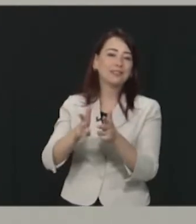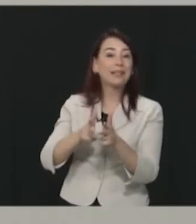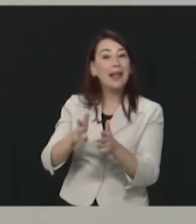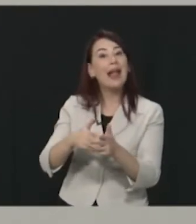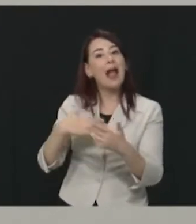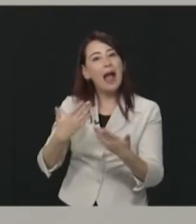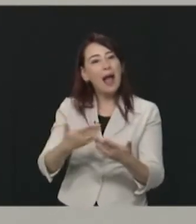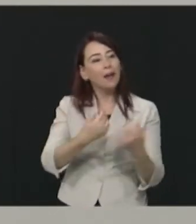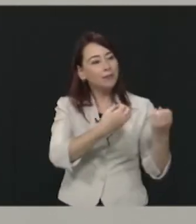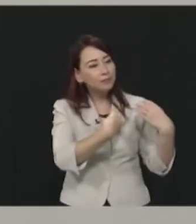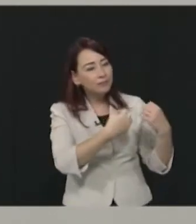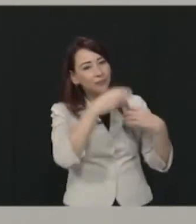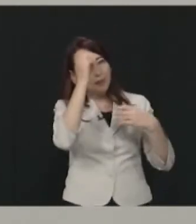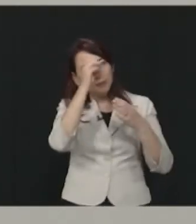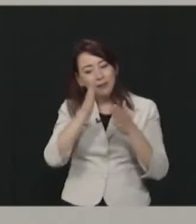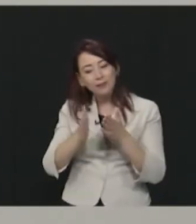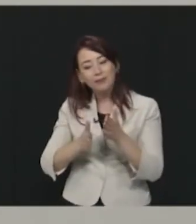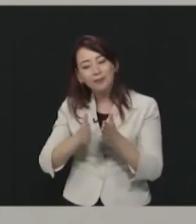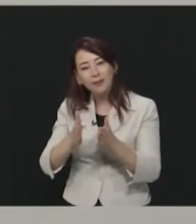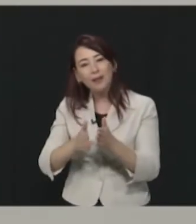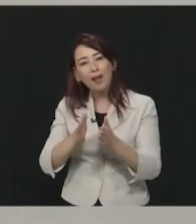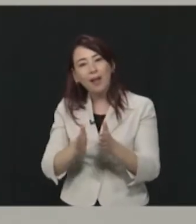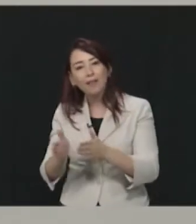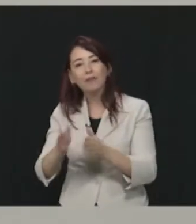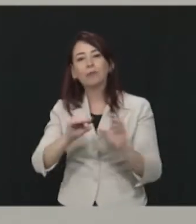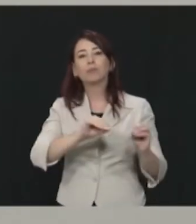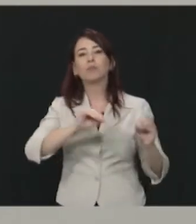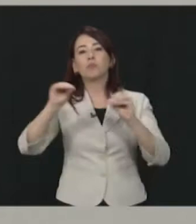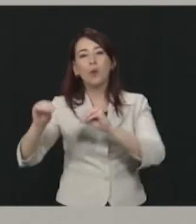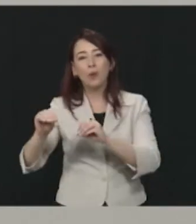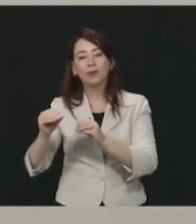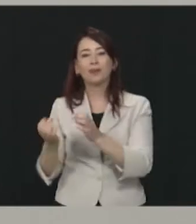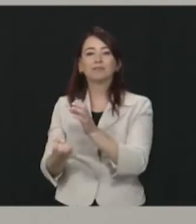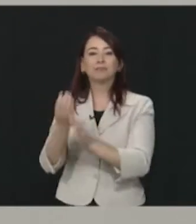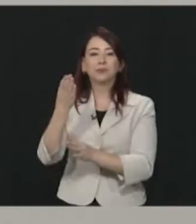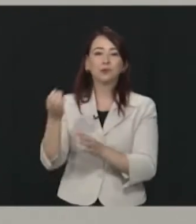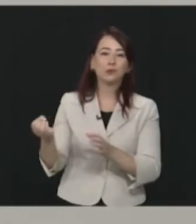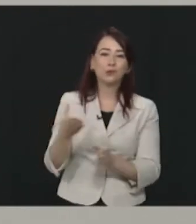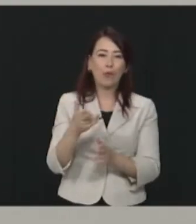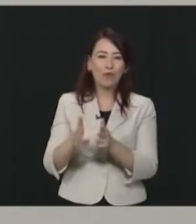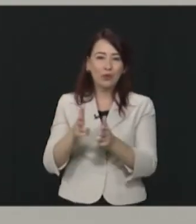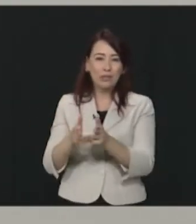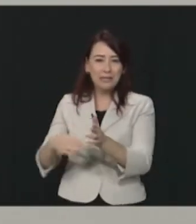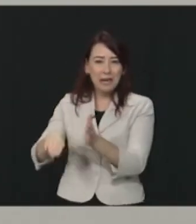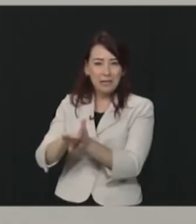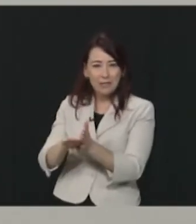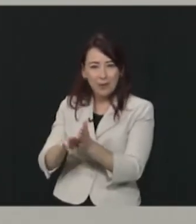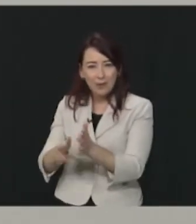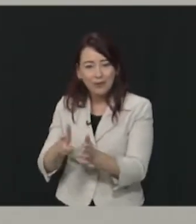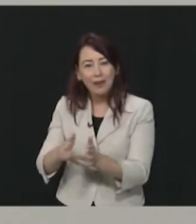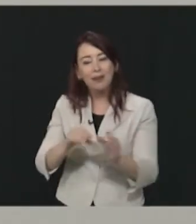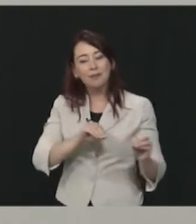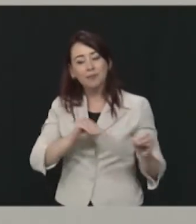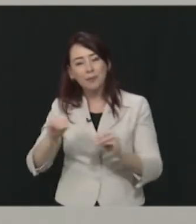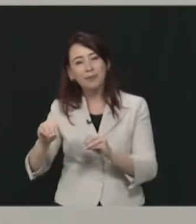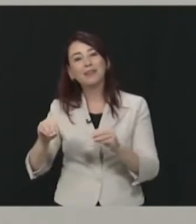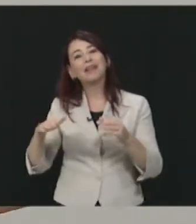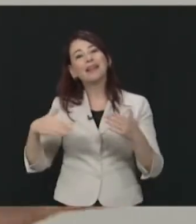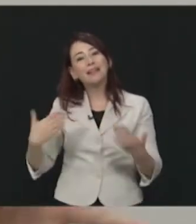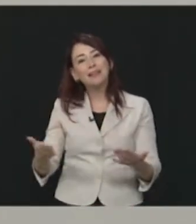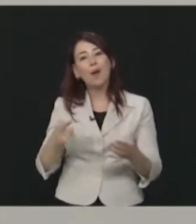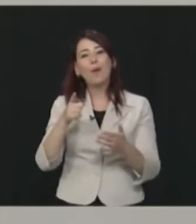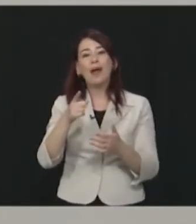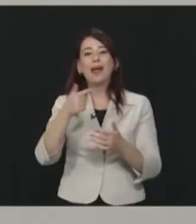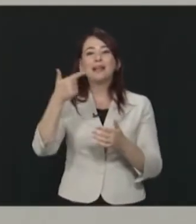os trabalhos manuais ao longo da vida com as mudanças do meu pai. Então, eram as duas linhas, eu seguindo a linha de